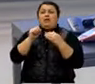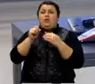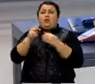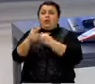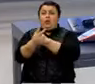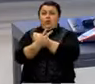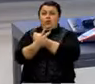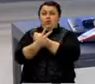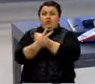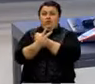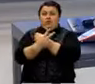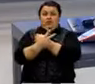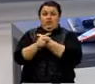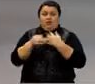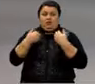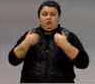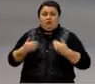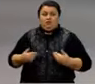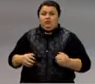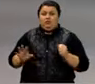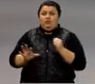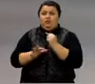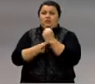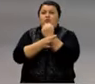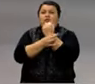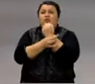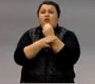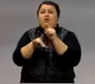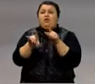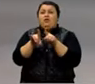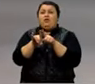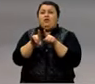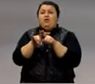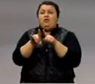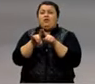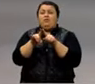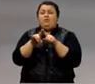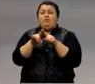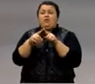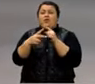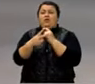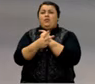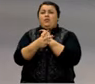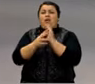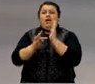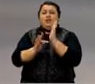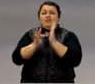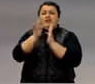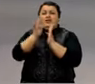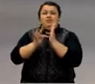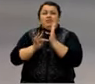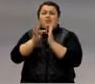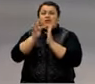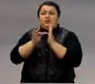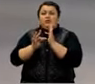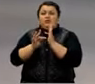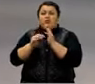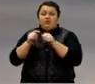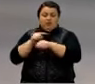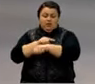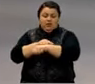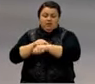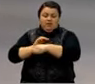do corpo e também a regulação da temperatura corporal, tá? Então, a pele vai